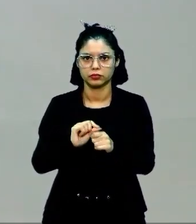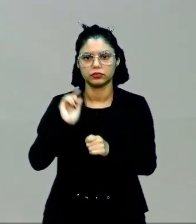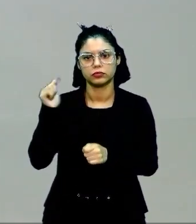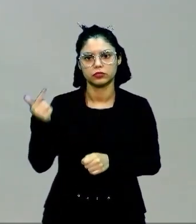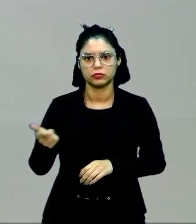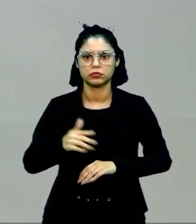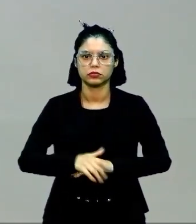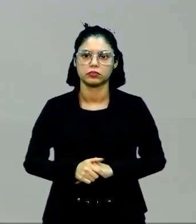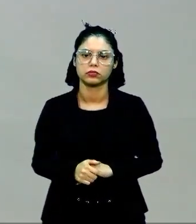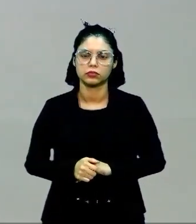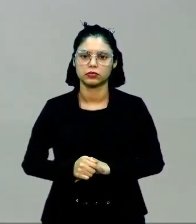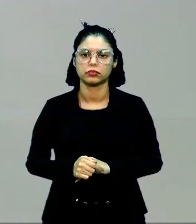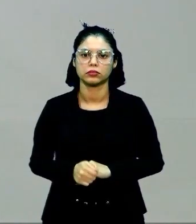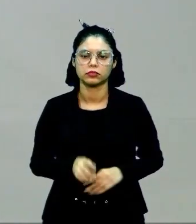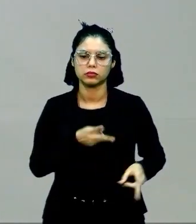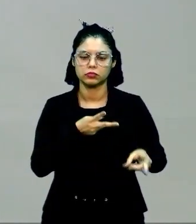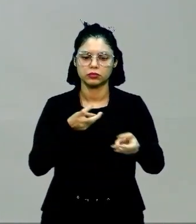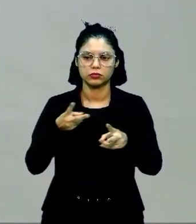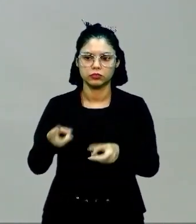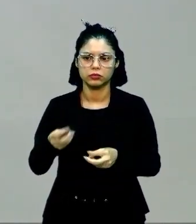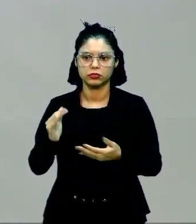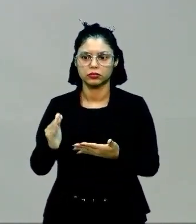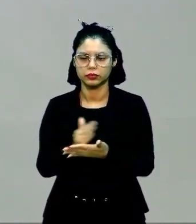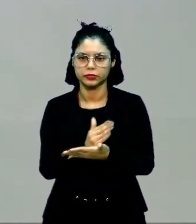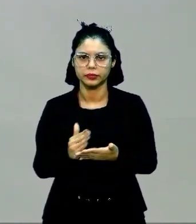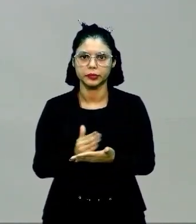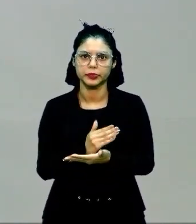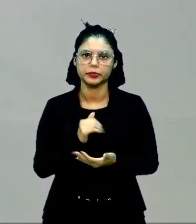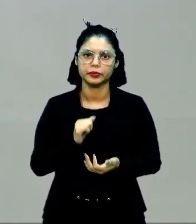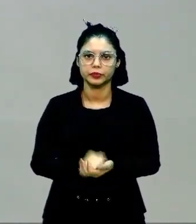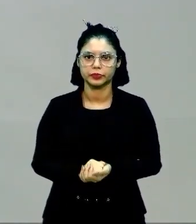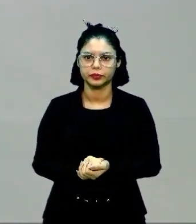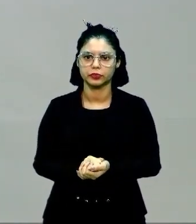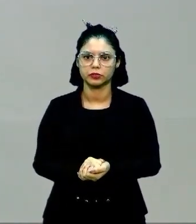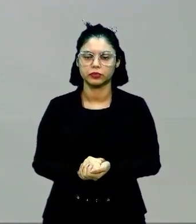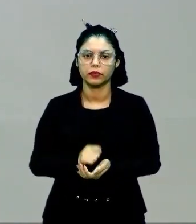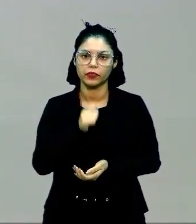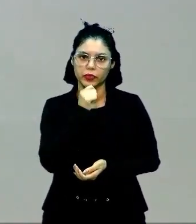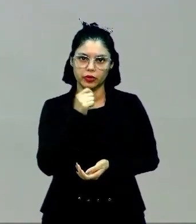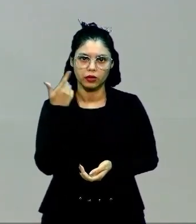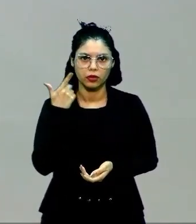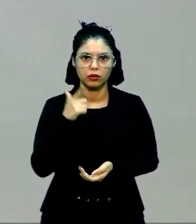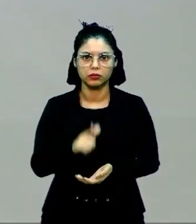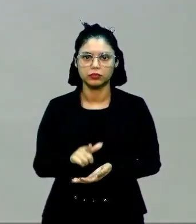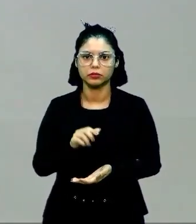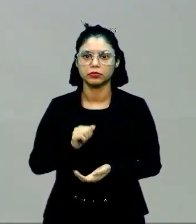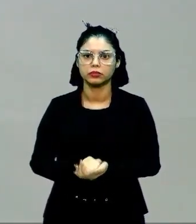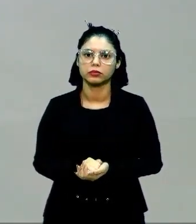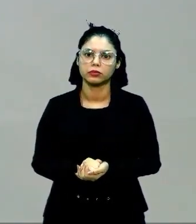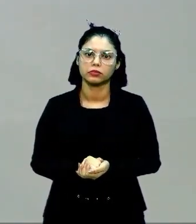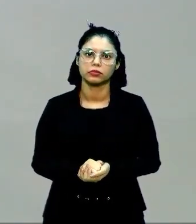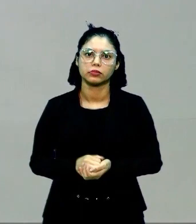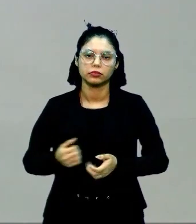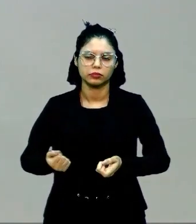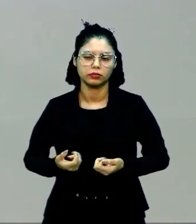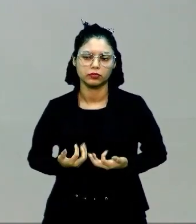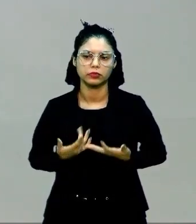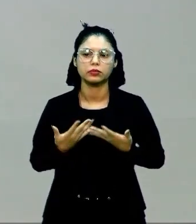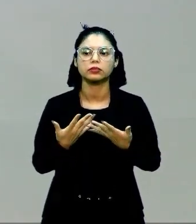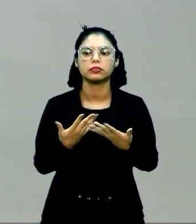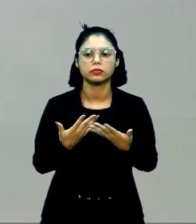outro seja observado como um alguém insignificante. E esse tipo de